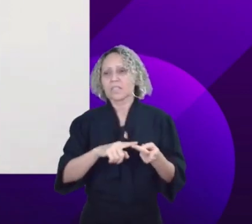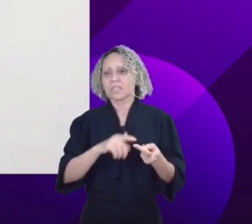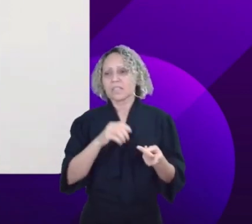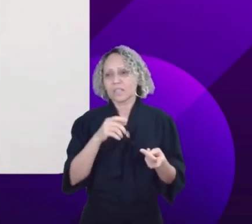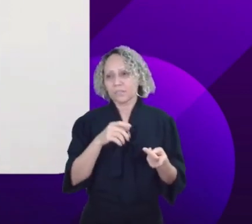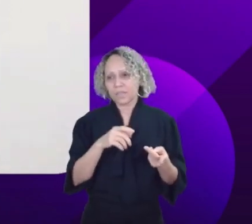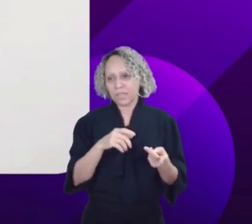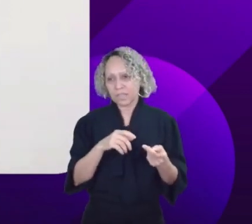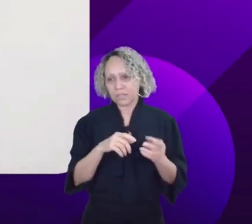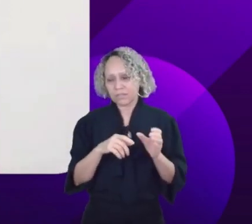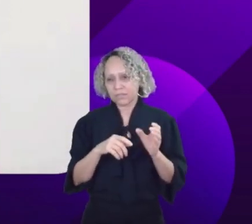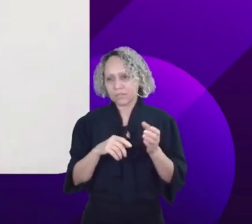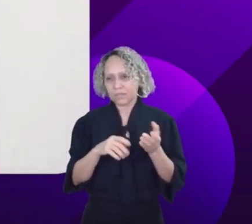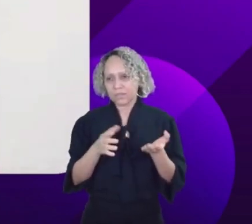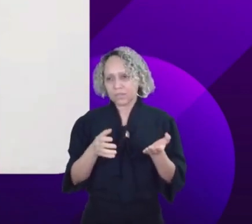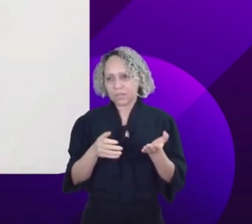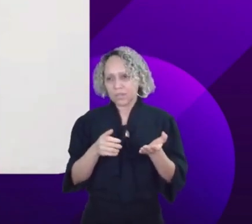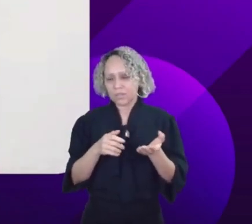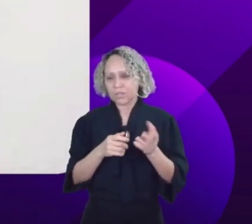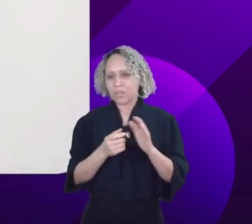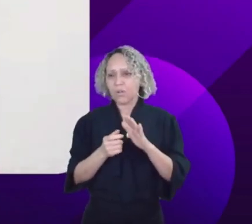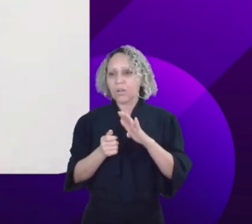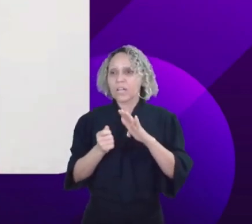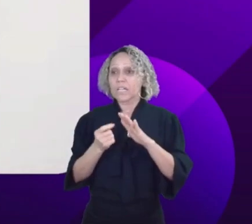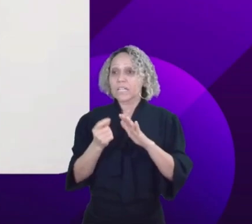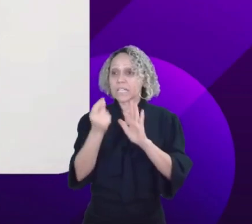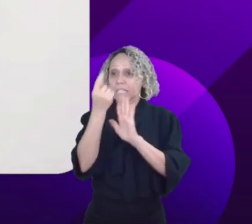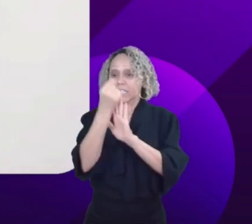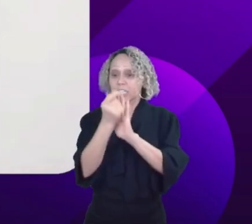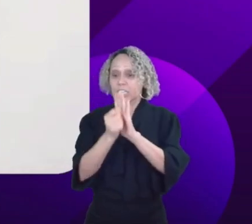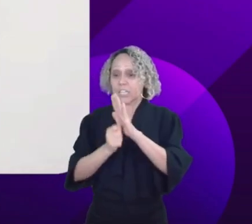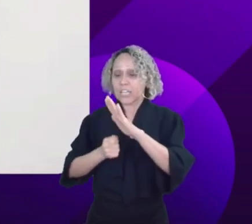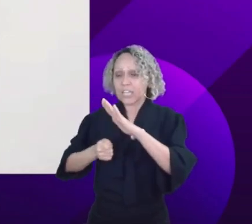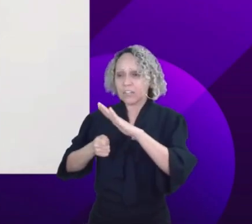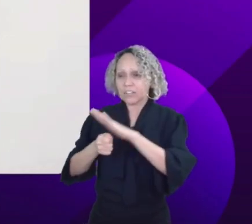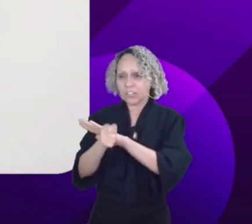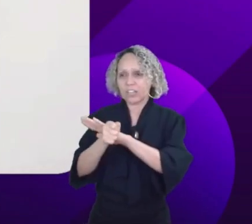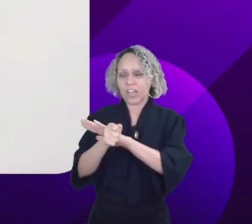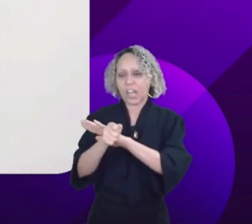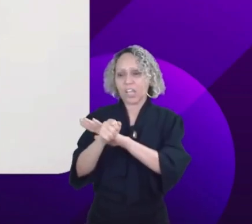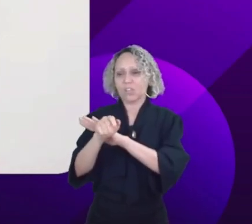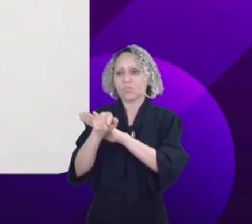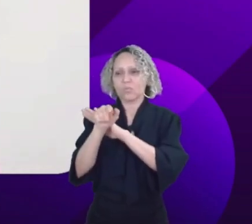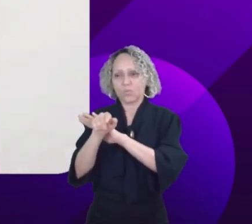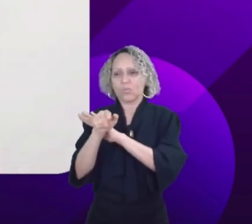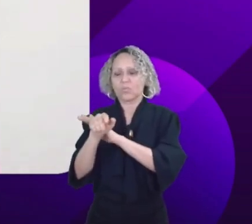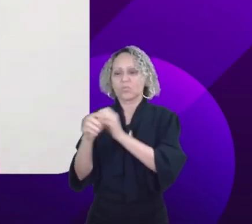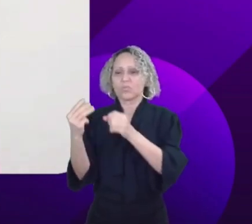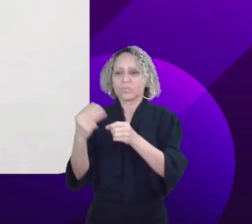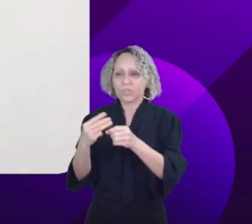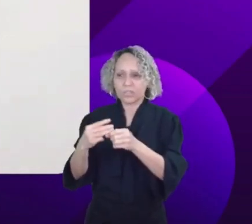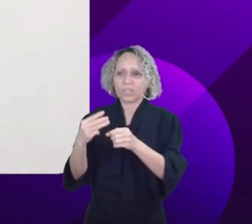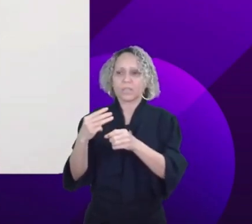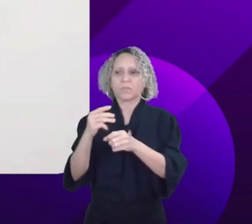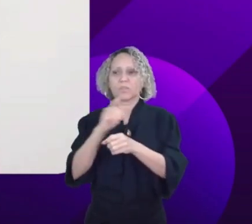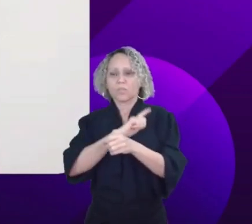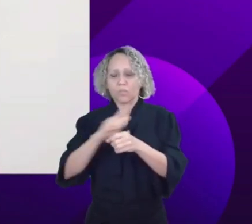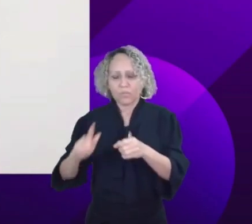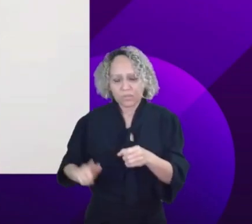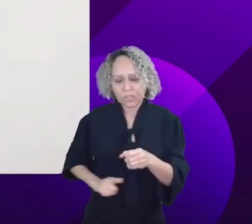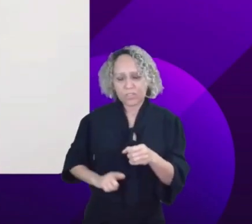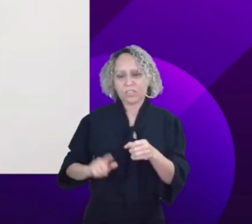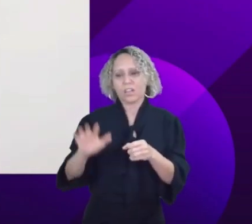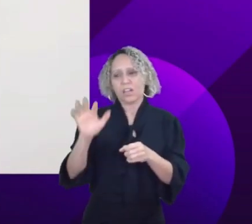é dinheiro direto no cofre, né, para os municípios em estado de calamidade, que isso faz diferença. Também teve recurso